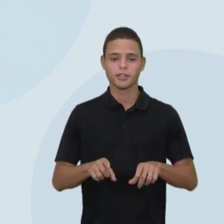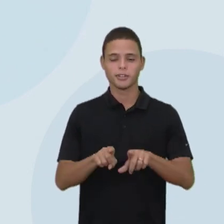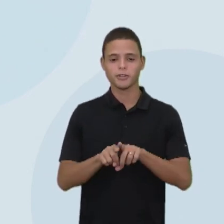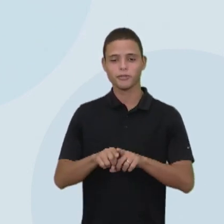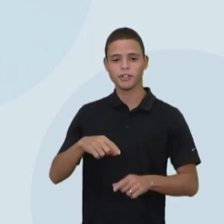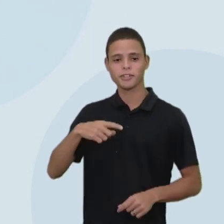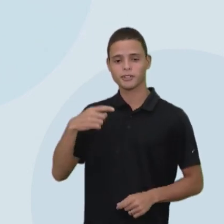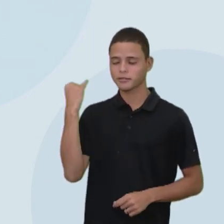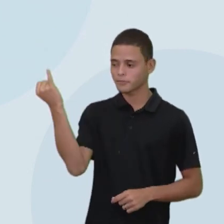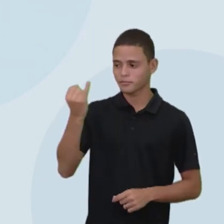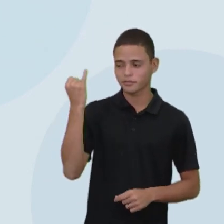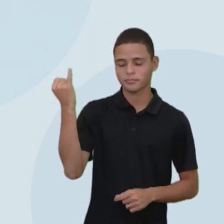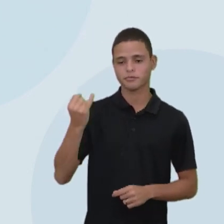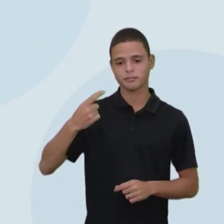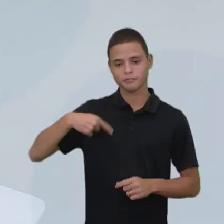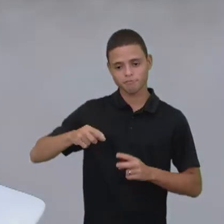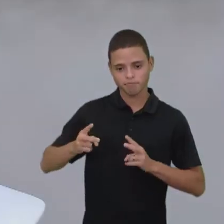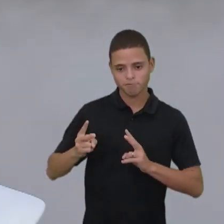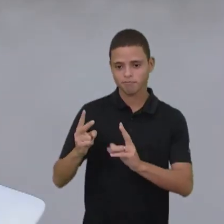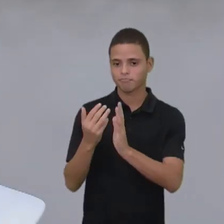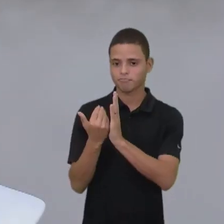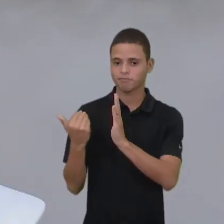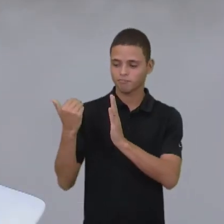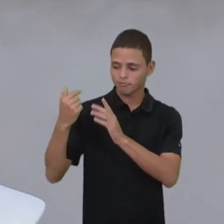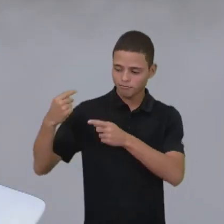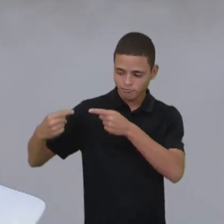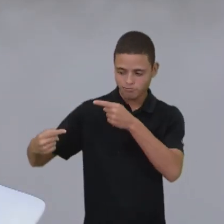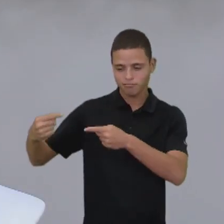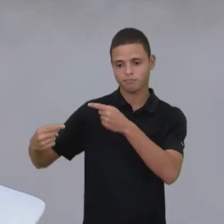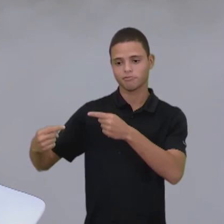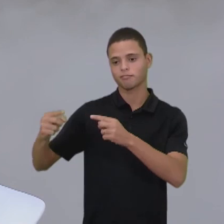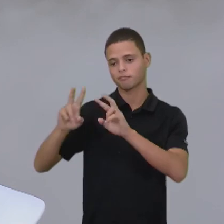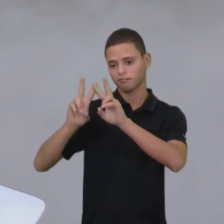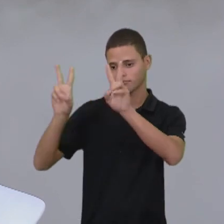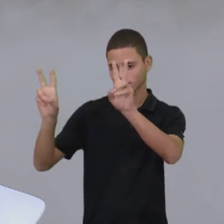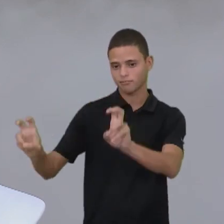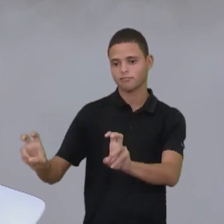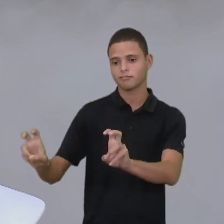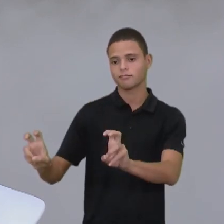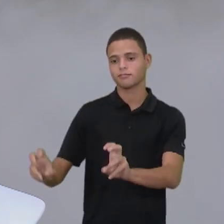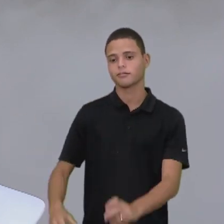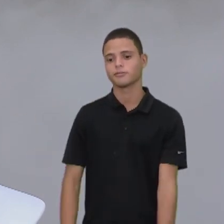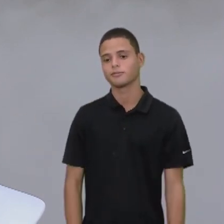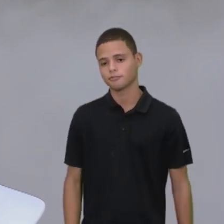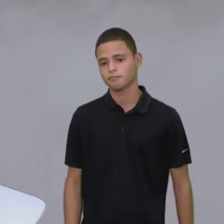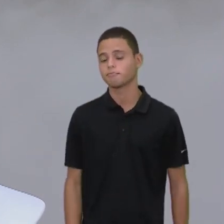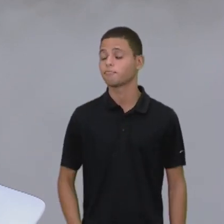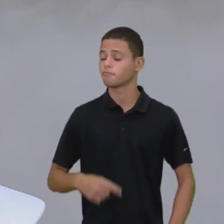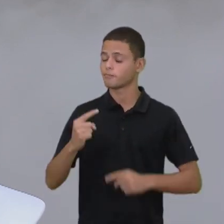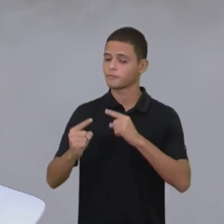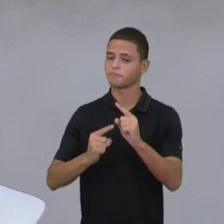importante para que a gente continue ainda mais debatendo a respeito desse tema. E, pessoal, a gente se